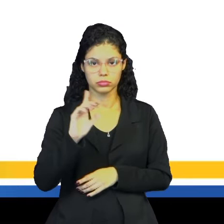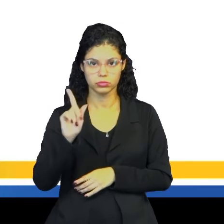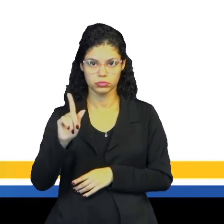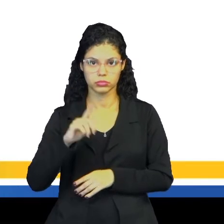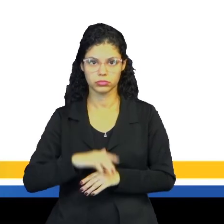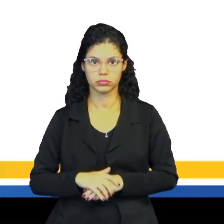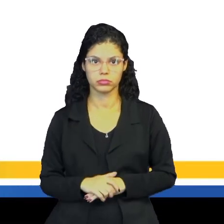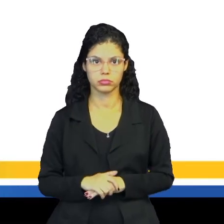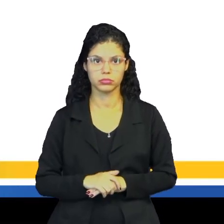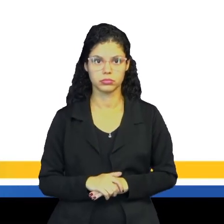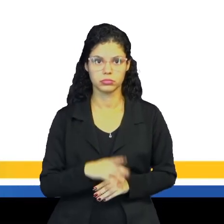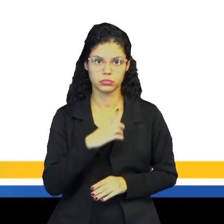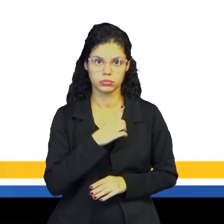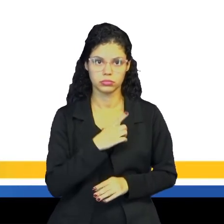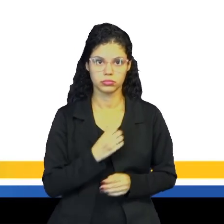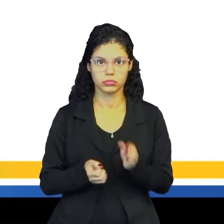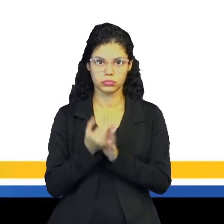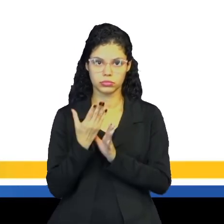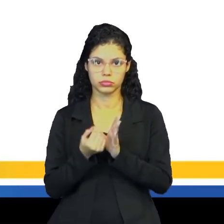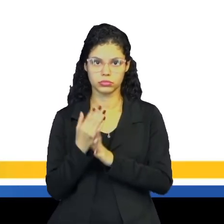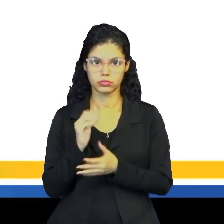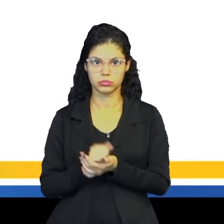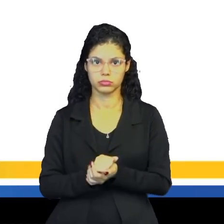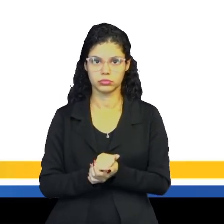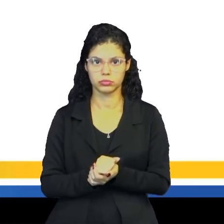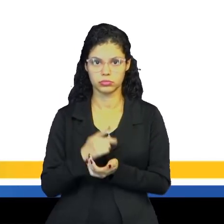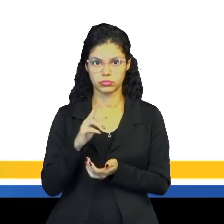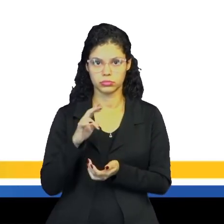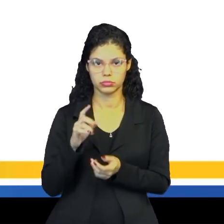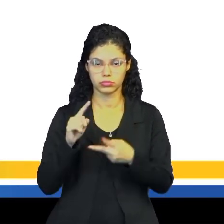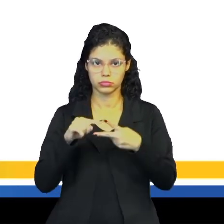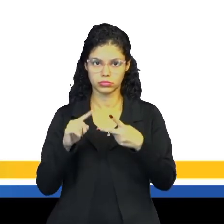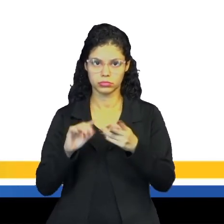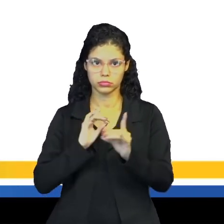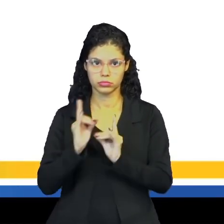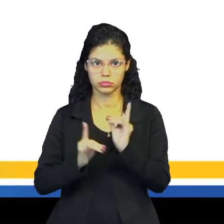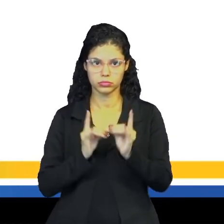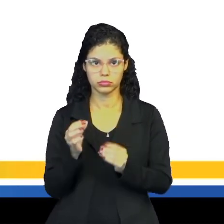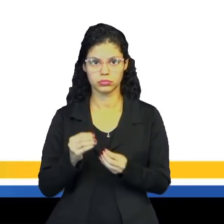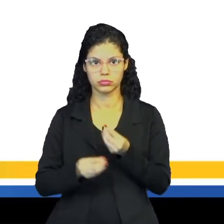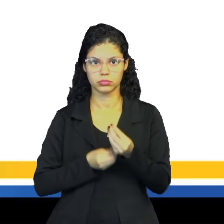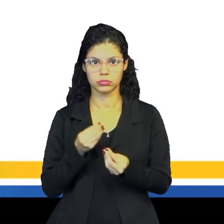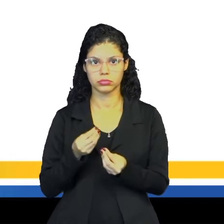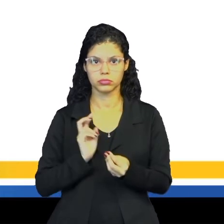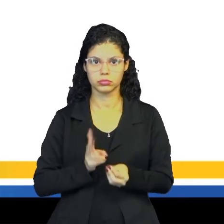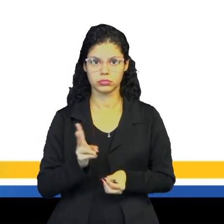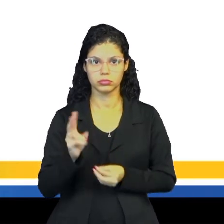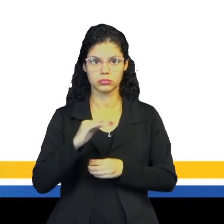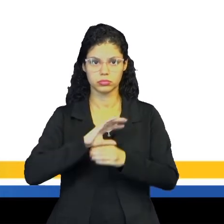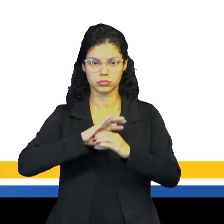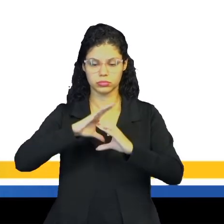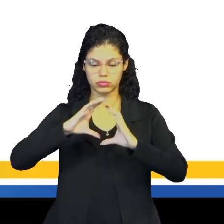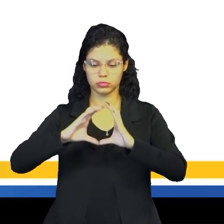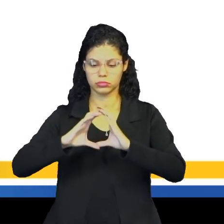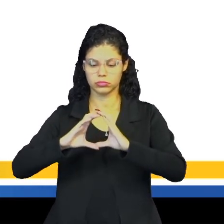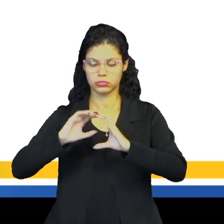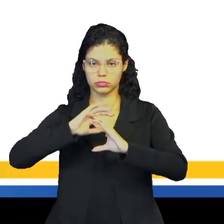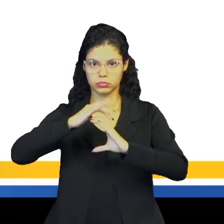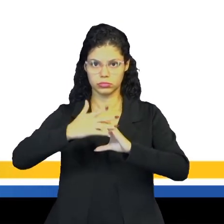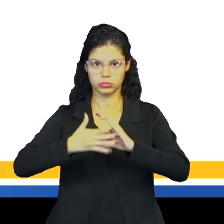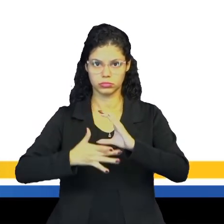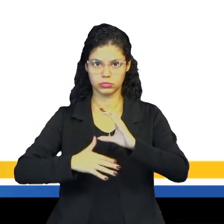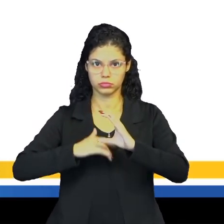hormônio HCG, que produz estrogênio e progesterona, com o objetivo de manter o revestimento do útero e iniciar